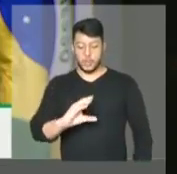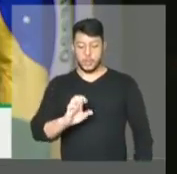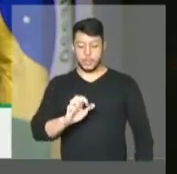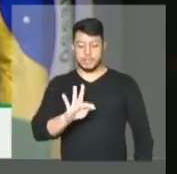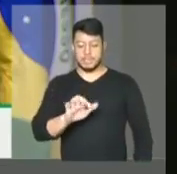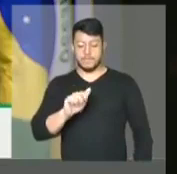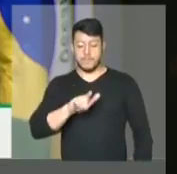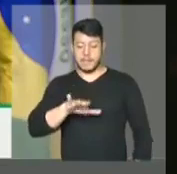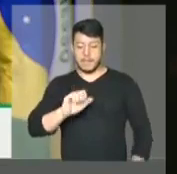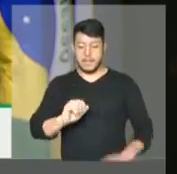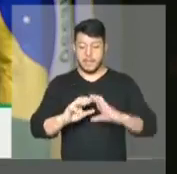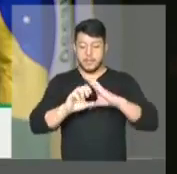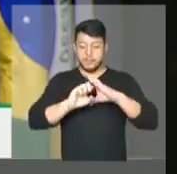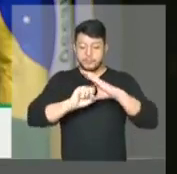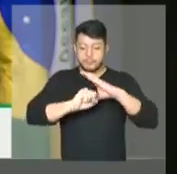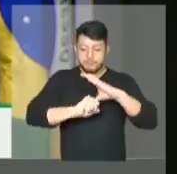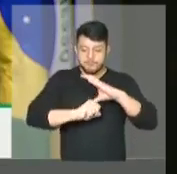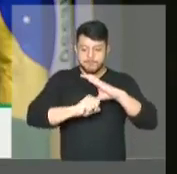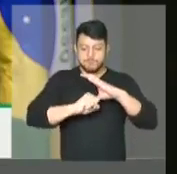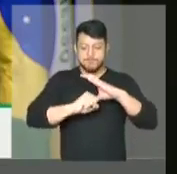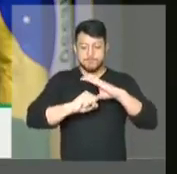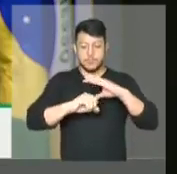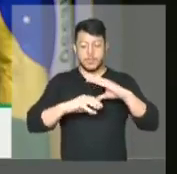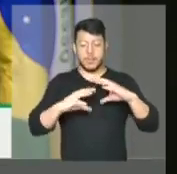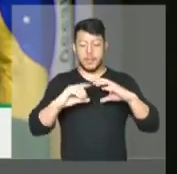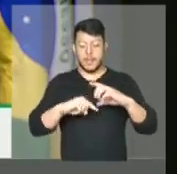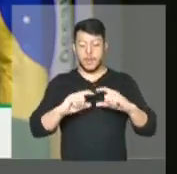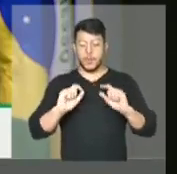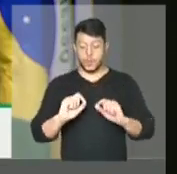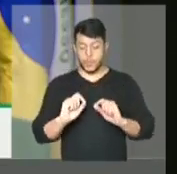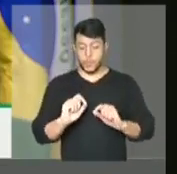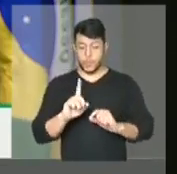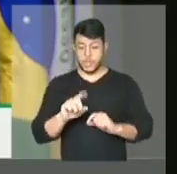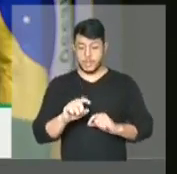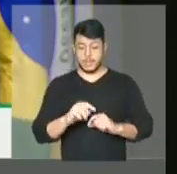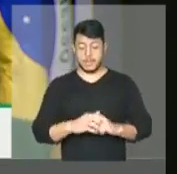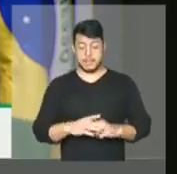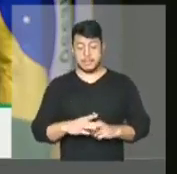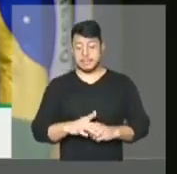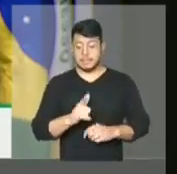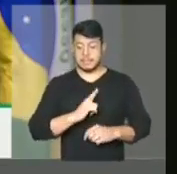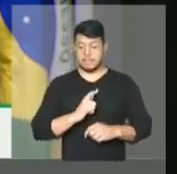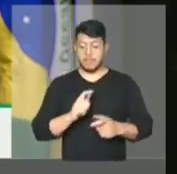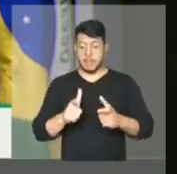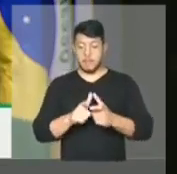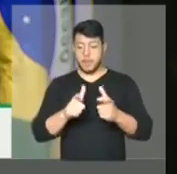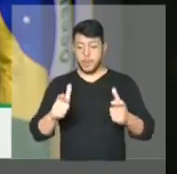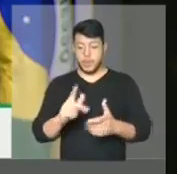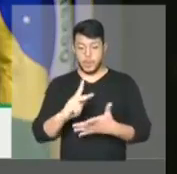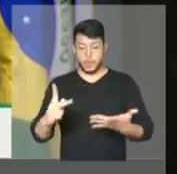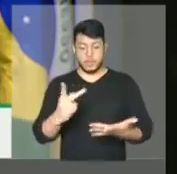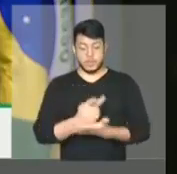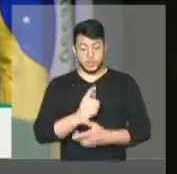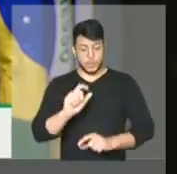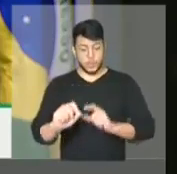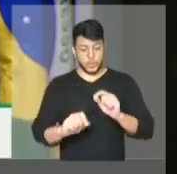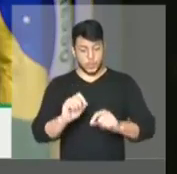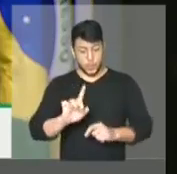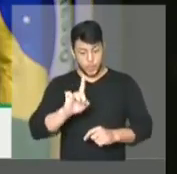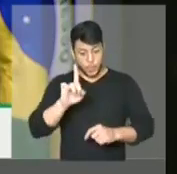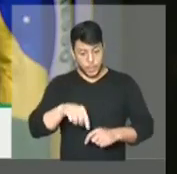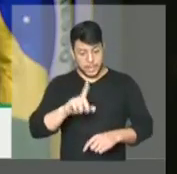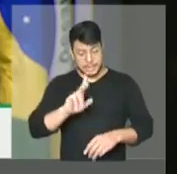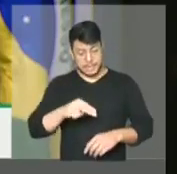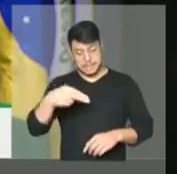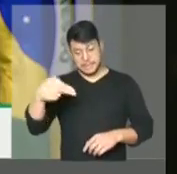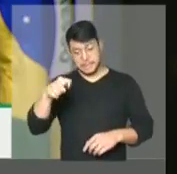Zika vírus, foram registradas no Nordeste. Sempre o Nordeste com esses números